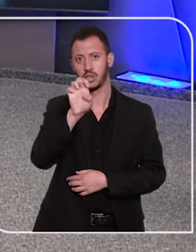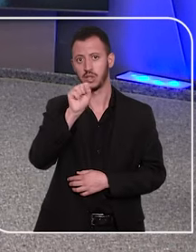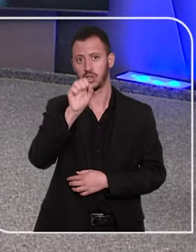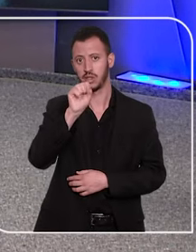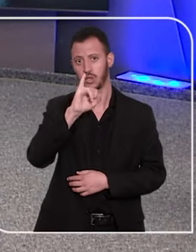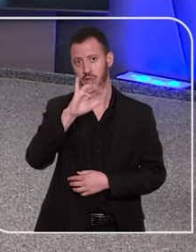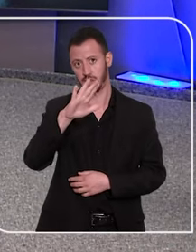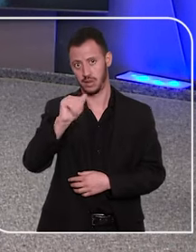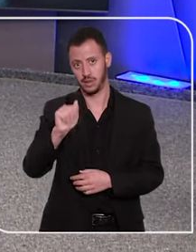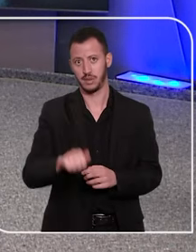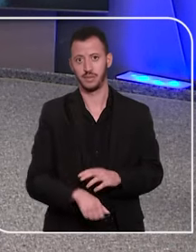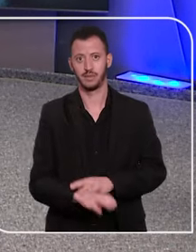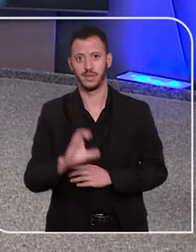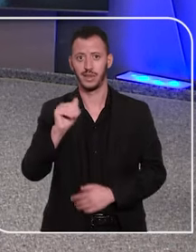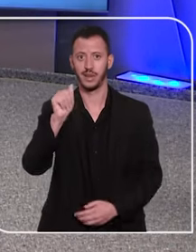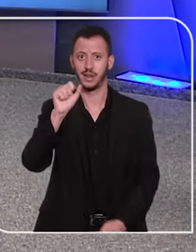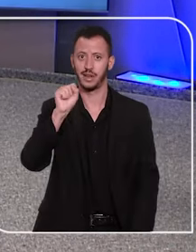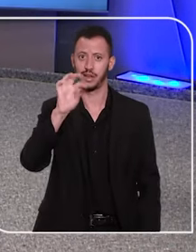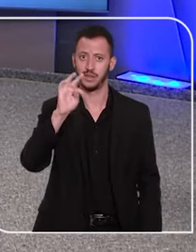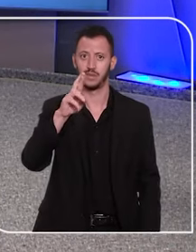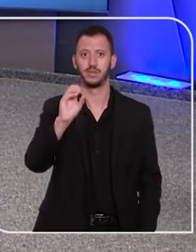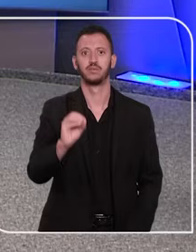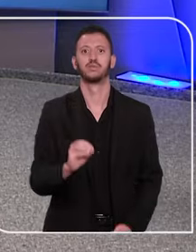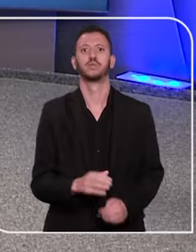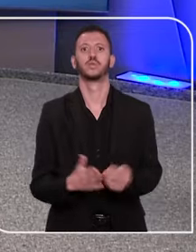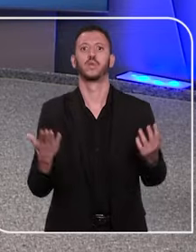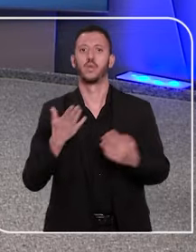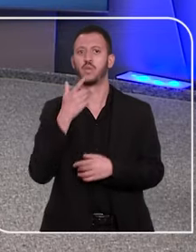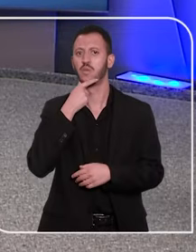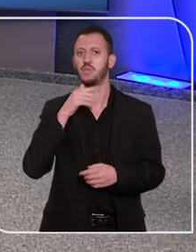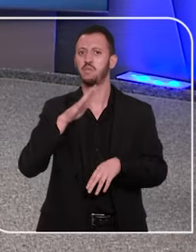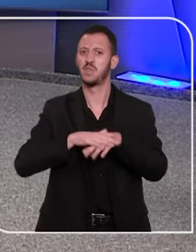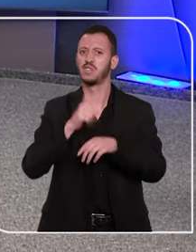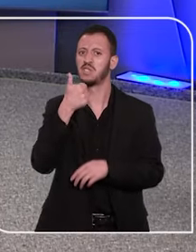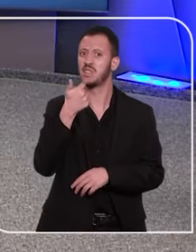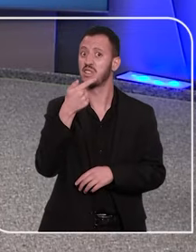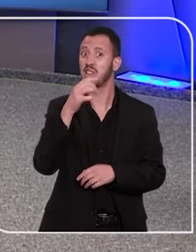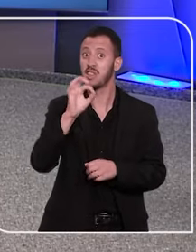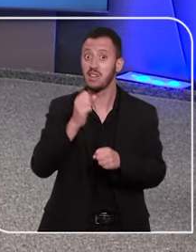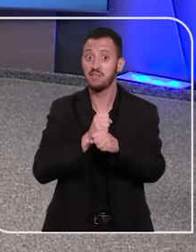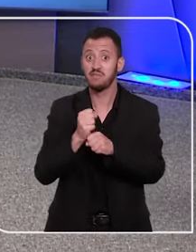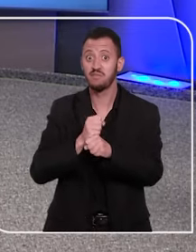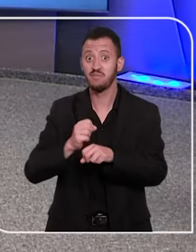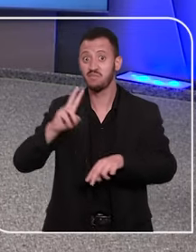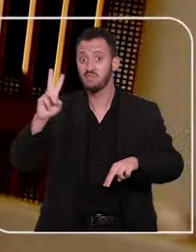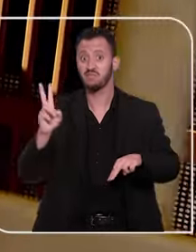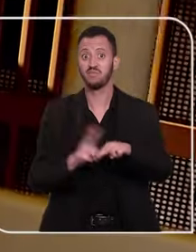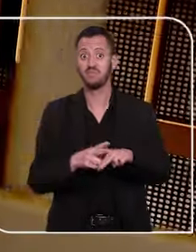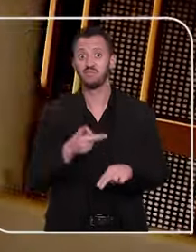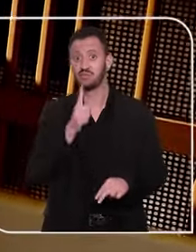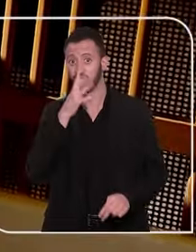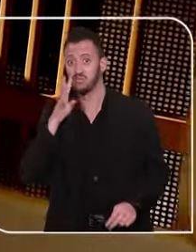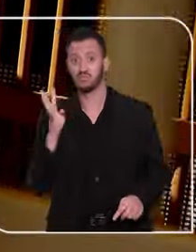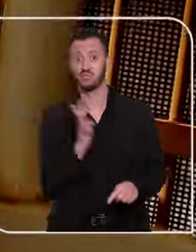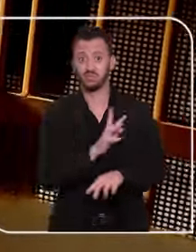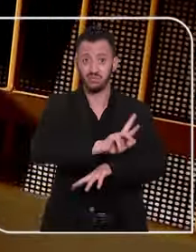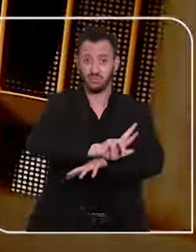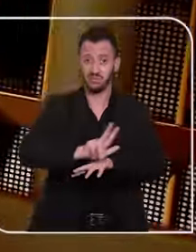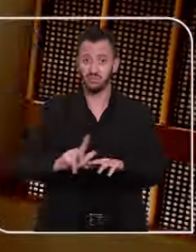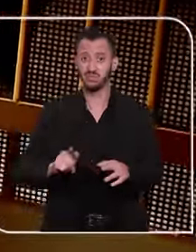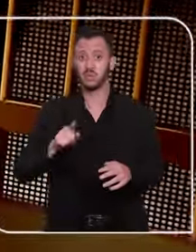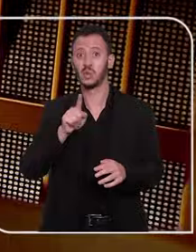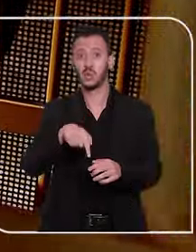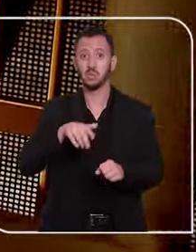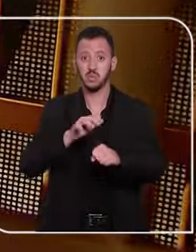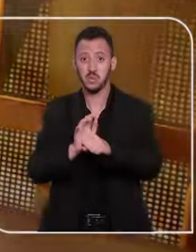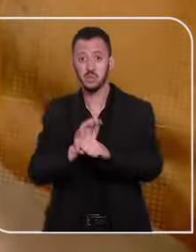de Jéssica Castro o homem foi condenado a mais de 170 anos de prisão por ser apontado como autor